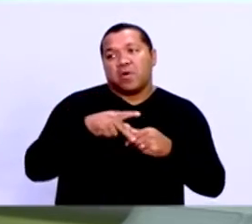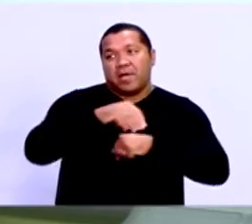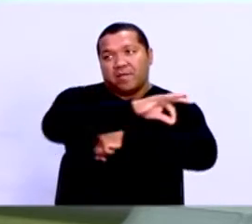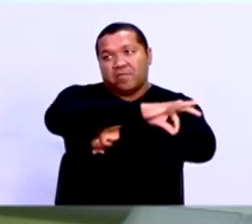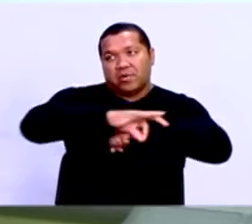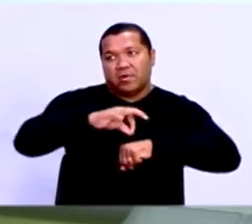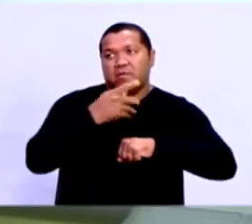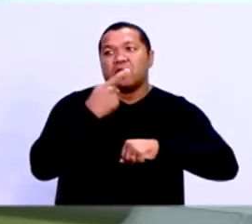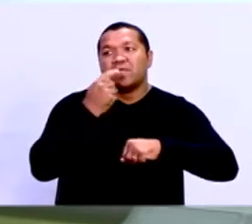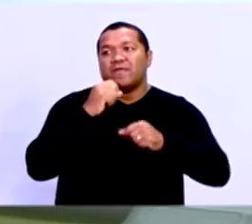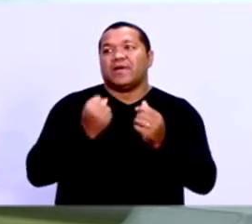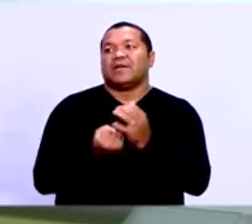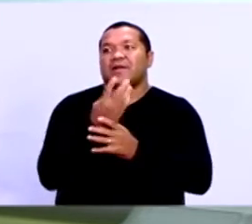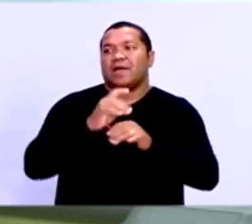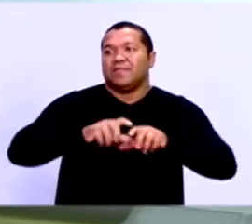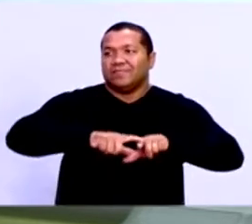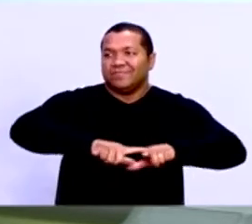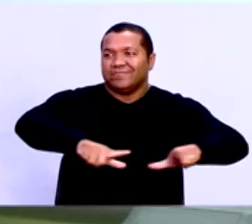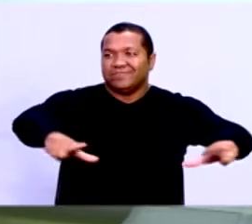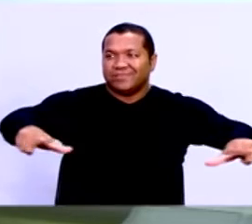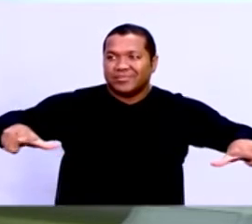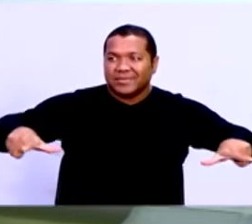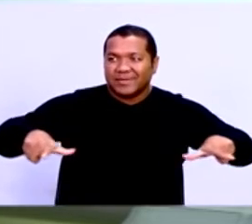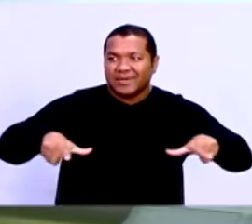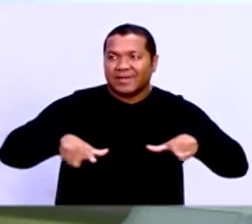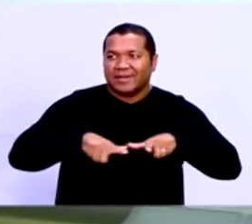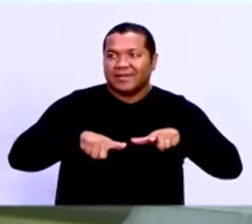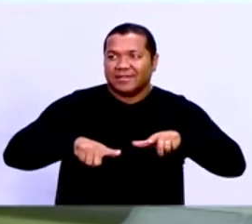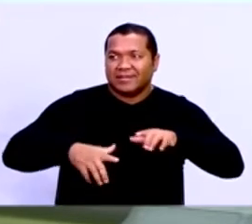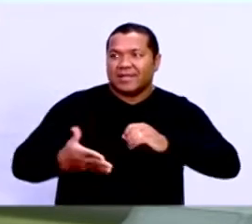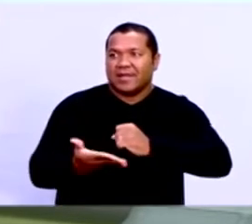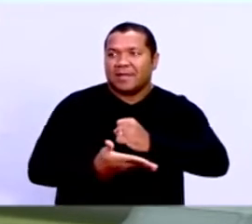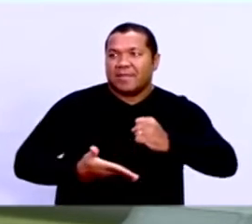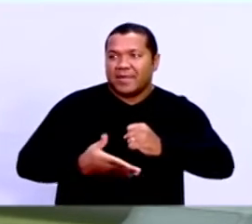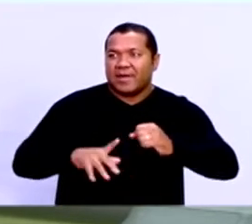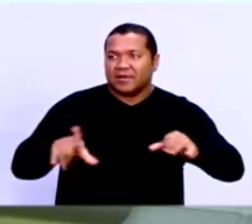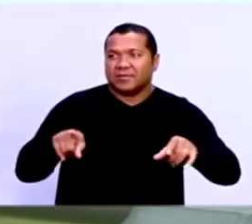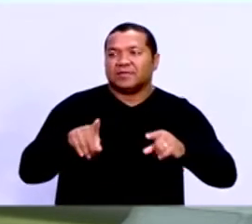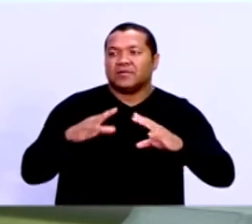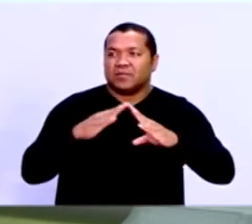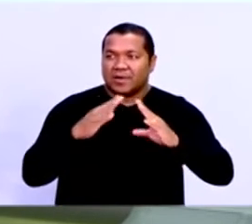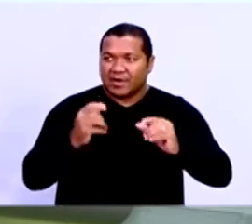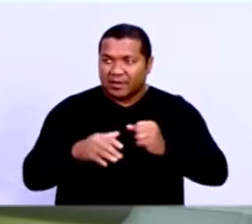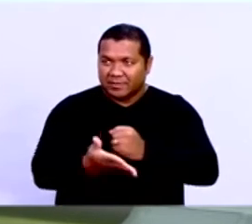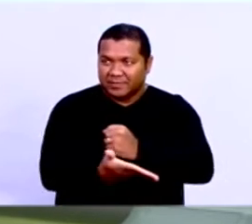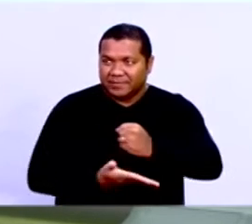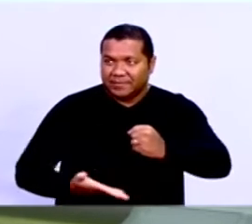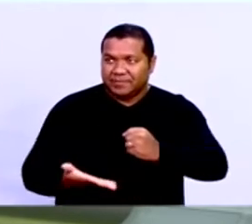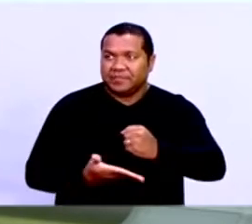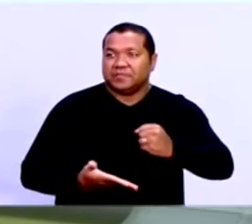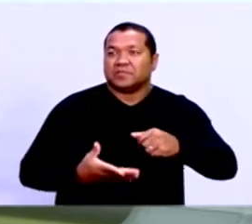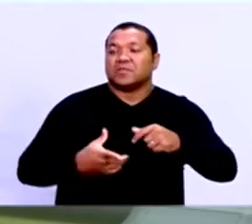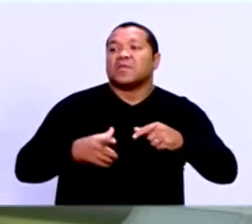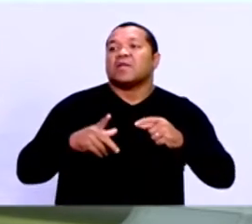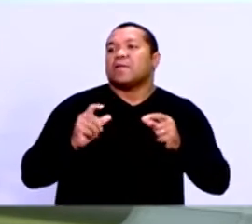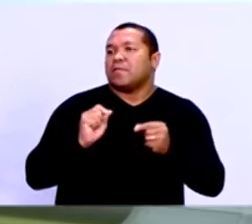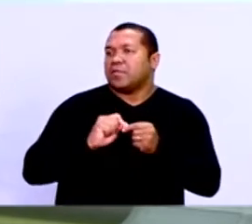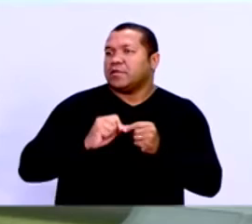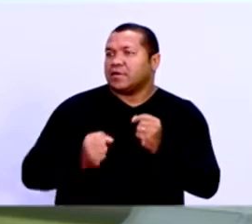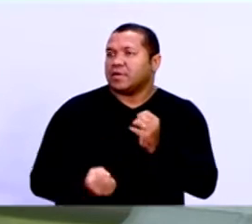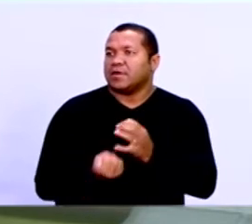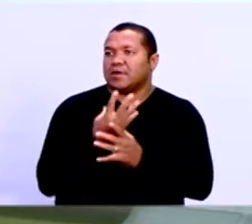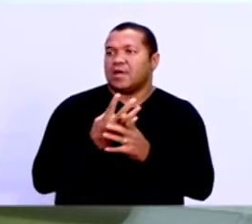uma planta baixa para saber todas as dimensões e aí sim executar o serviço a mesma coisa a gente a gente